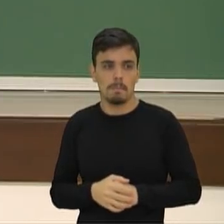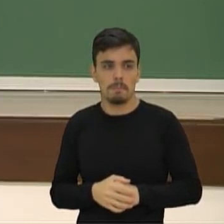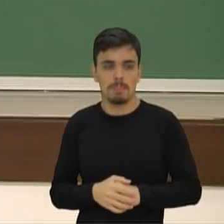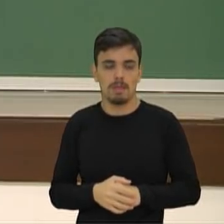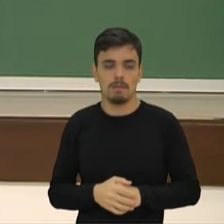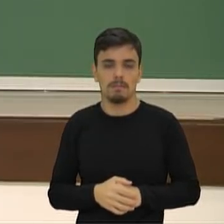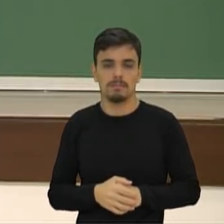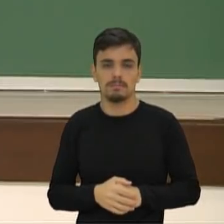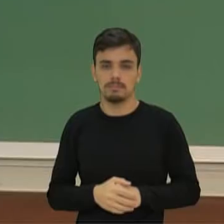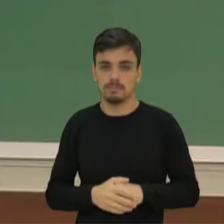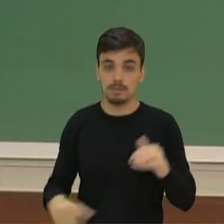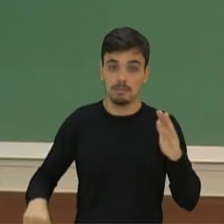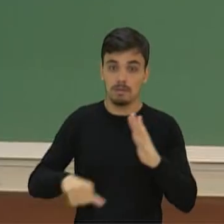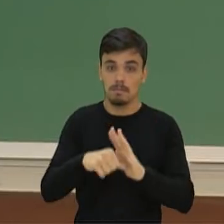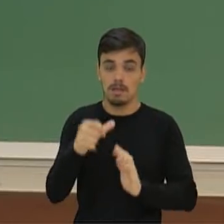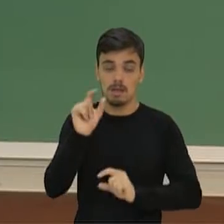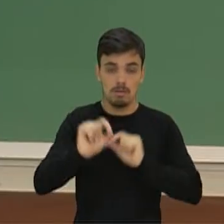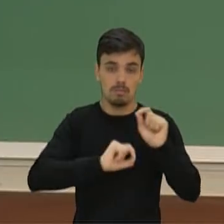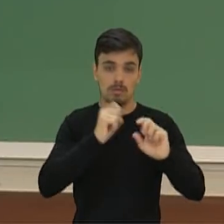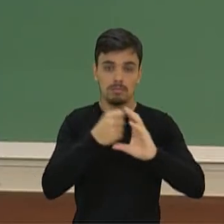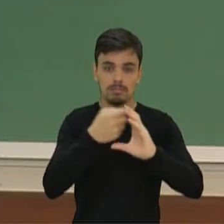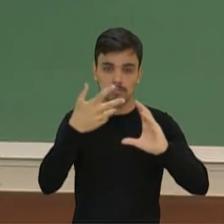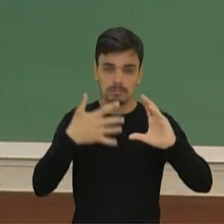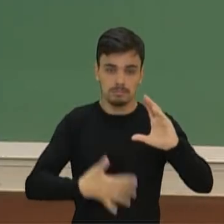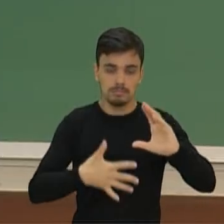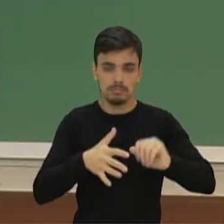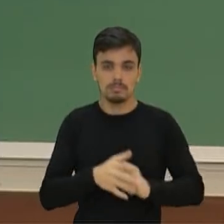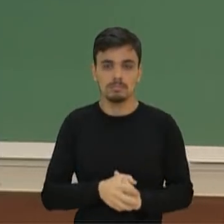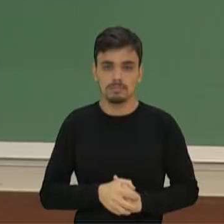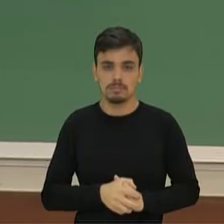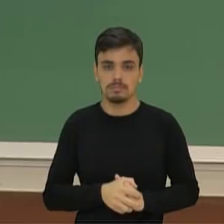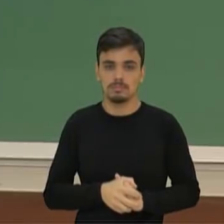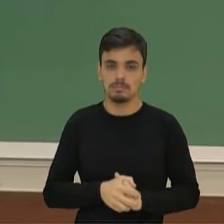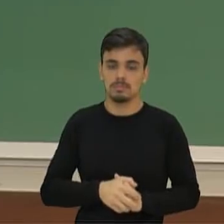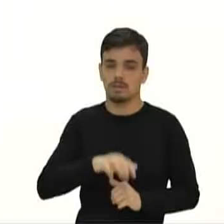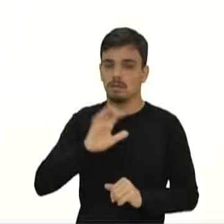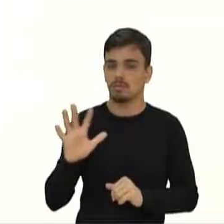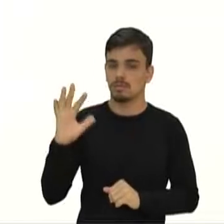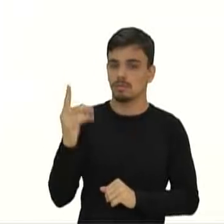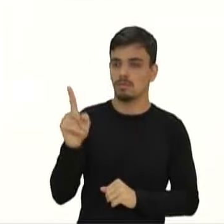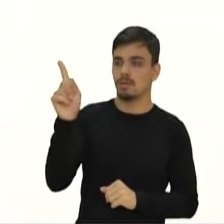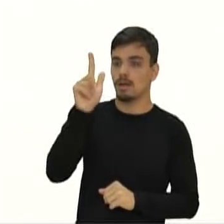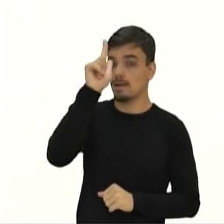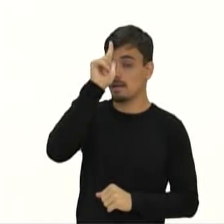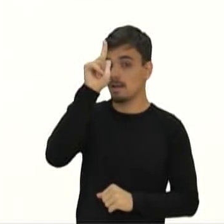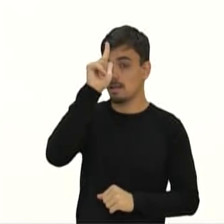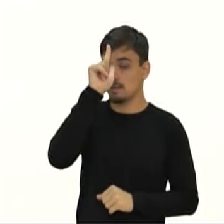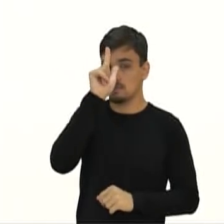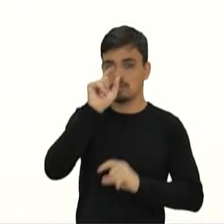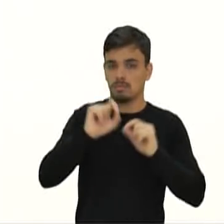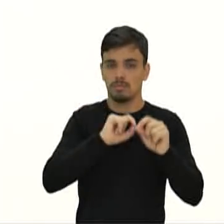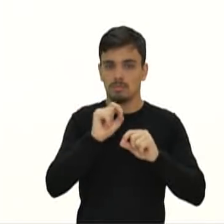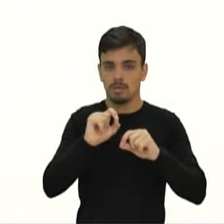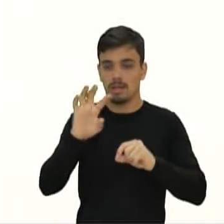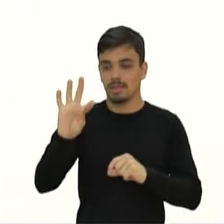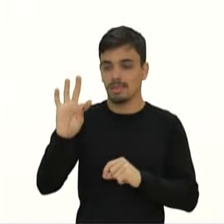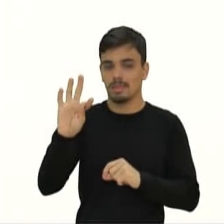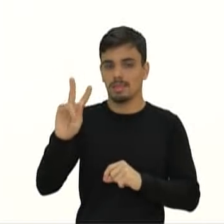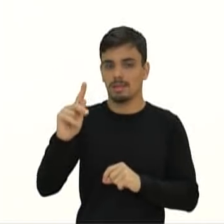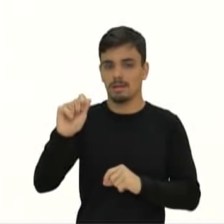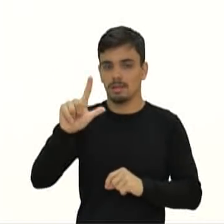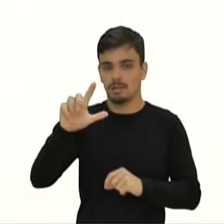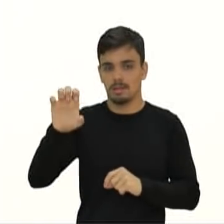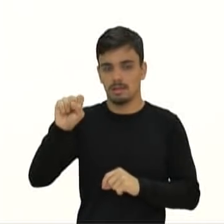a primeira caracterização que temos aqui, e me acompanhe na tela, ocorreu na Grécia. Desde Tales de Mileto, a